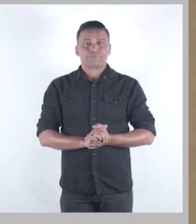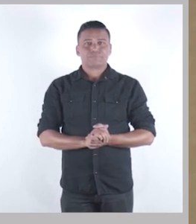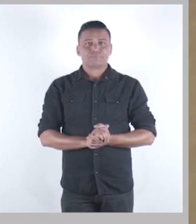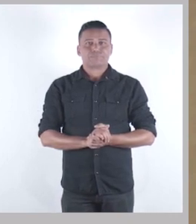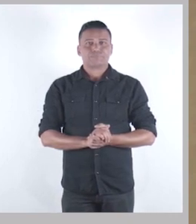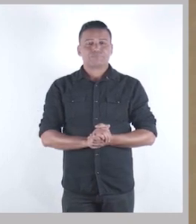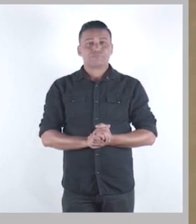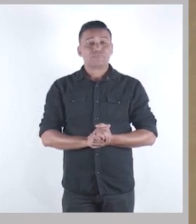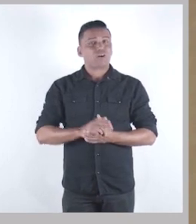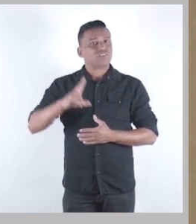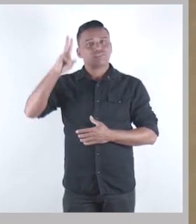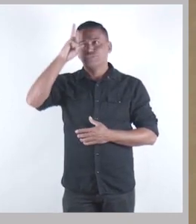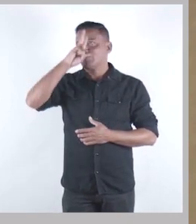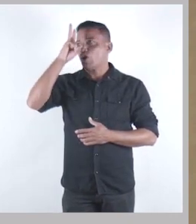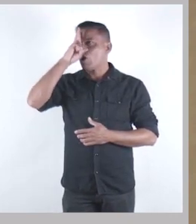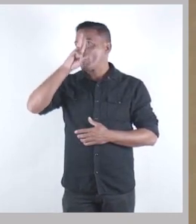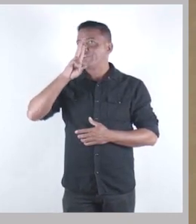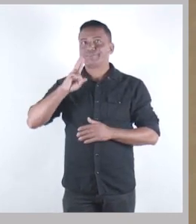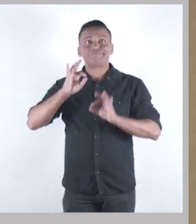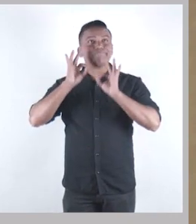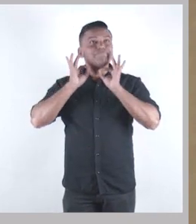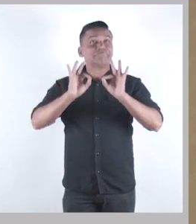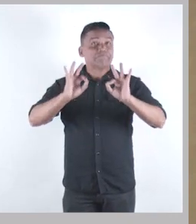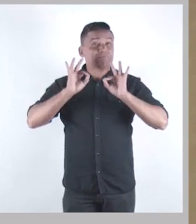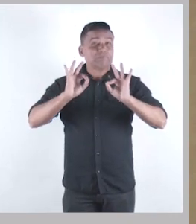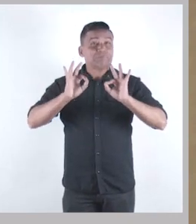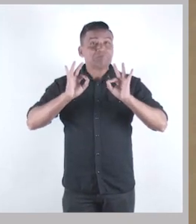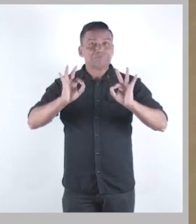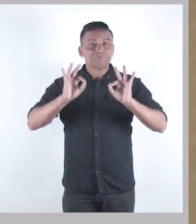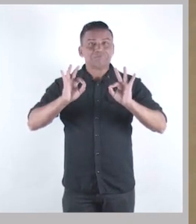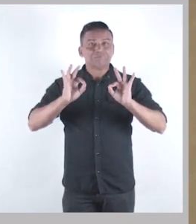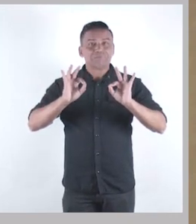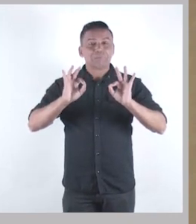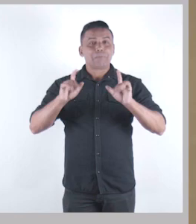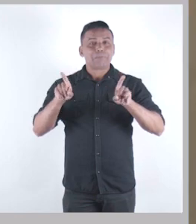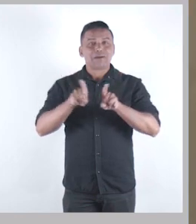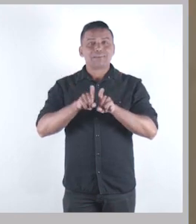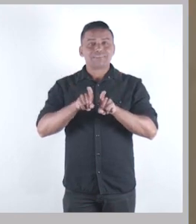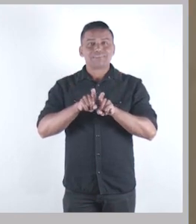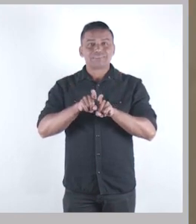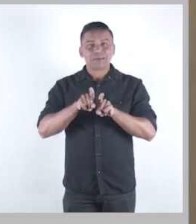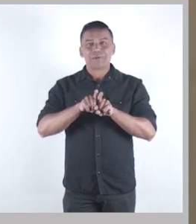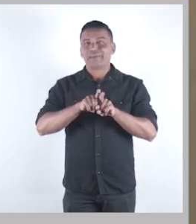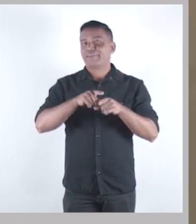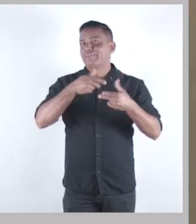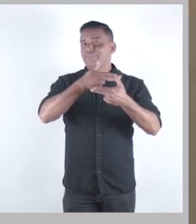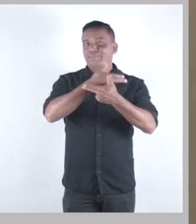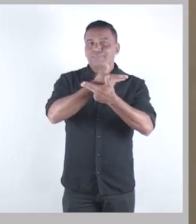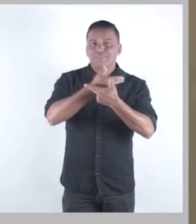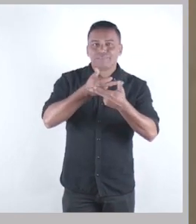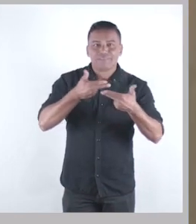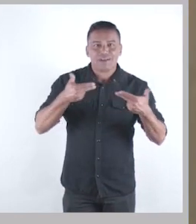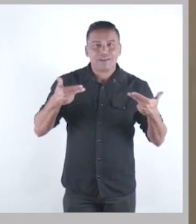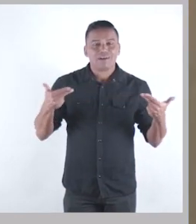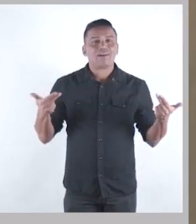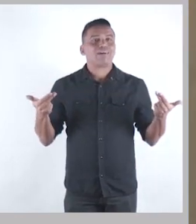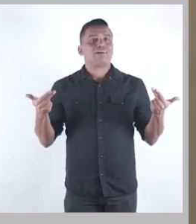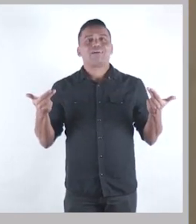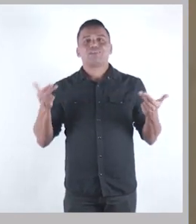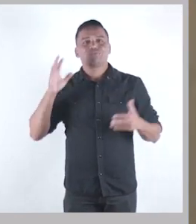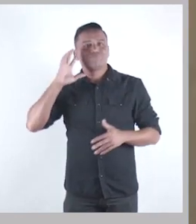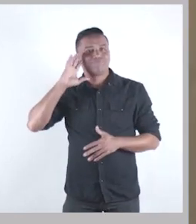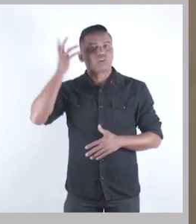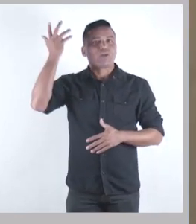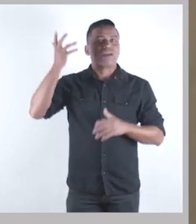tem assim umas histórias fantásticas, mas também a orgia dos loucos, quer dizer, há muita de situações